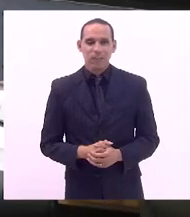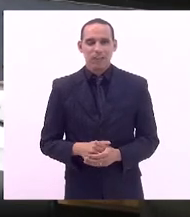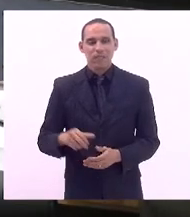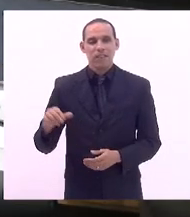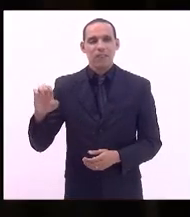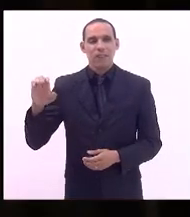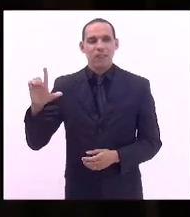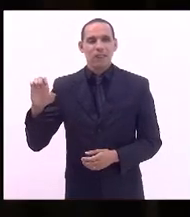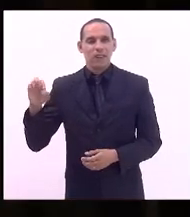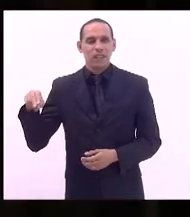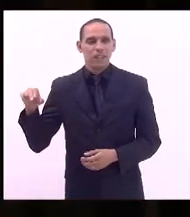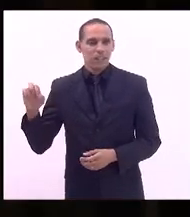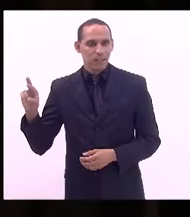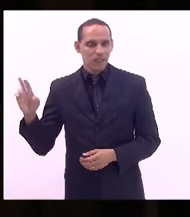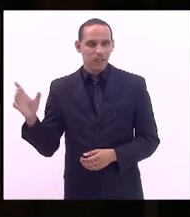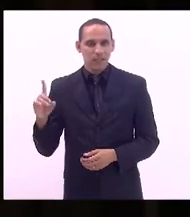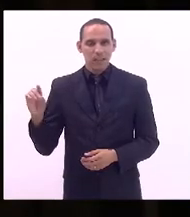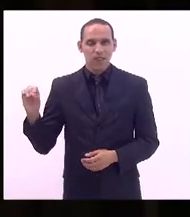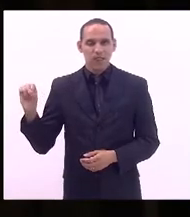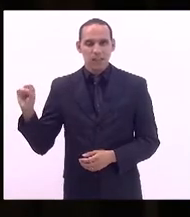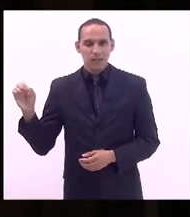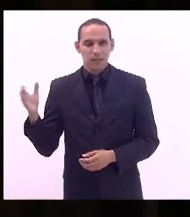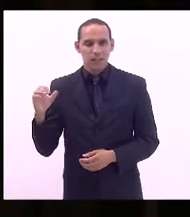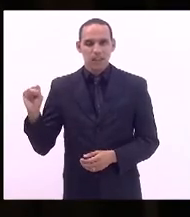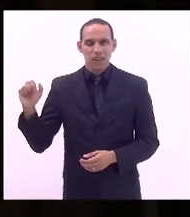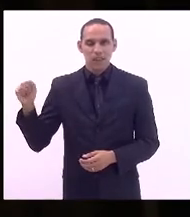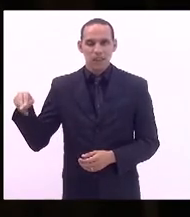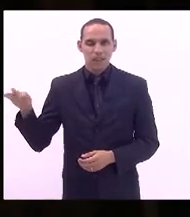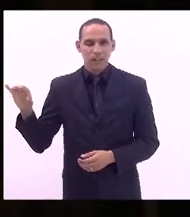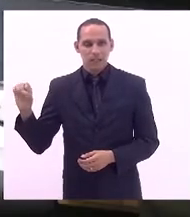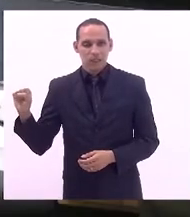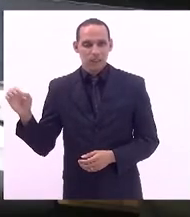elenir dos Santos Lopes Vieira